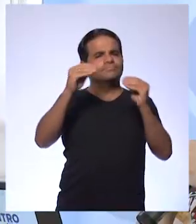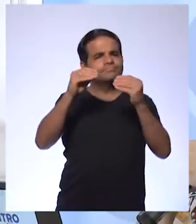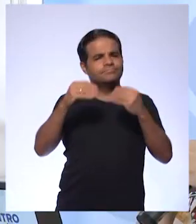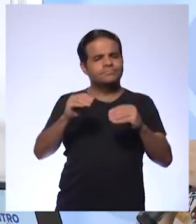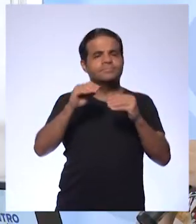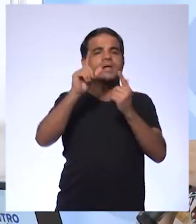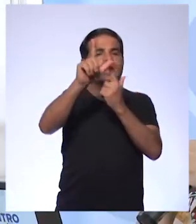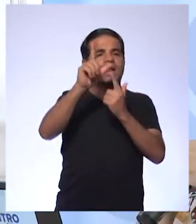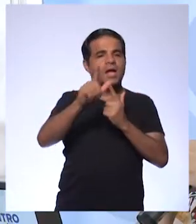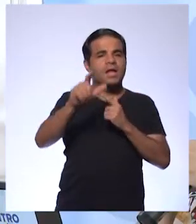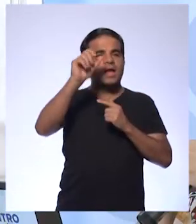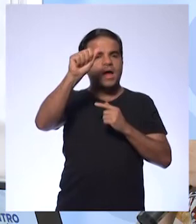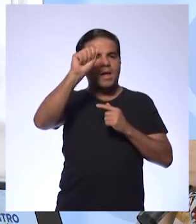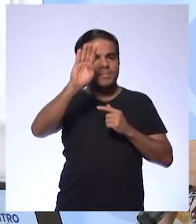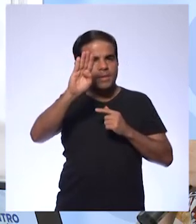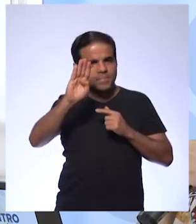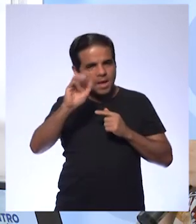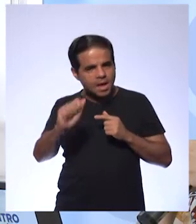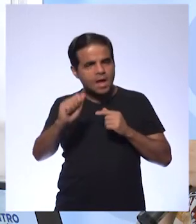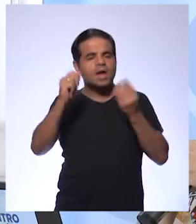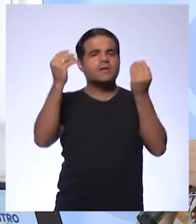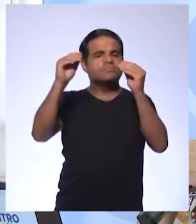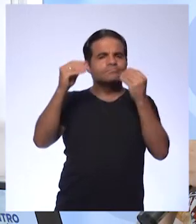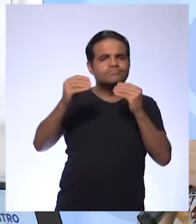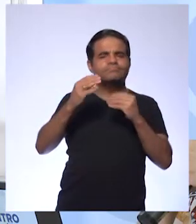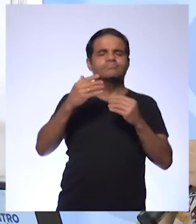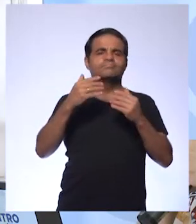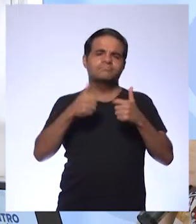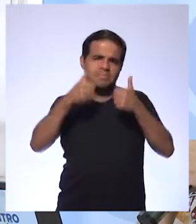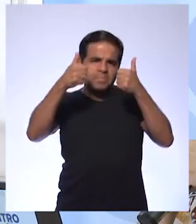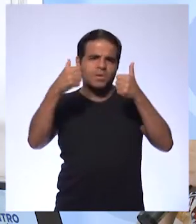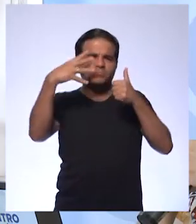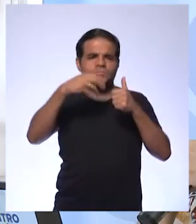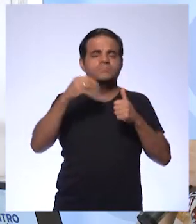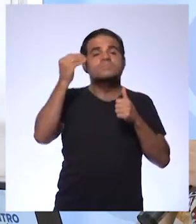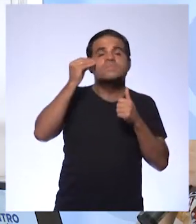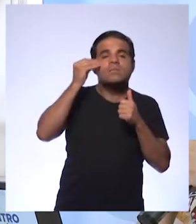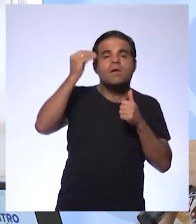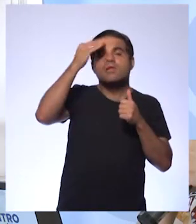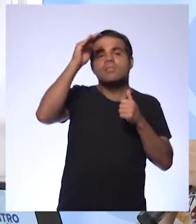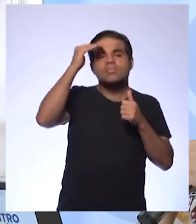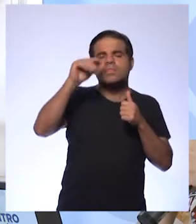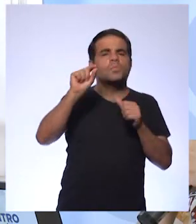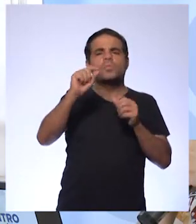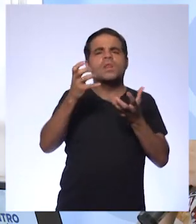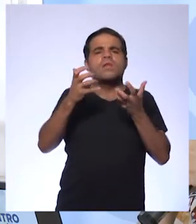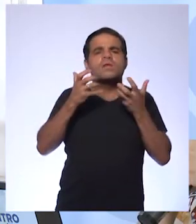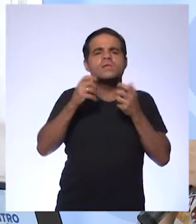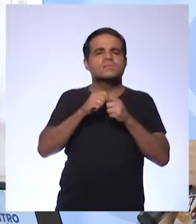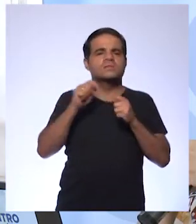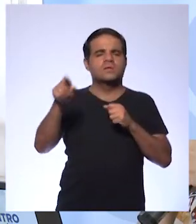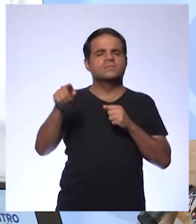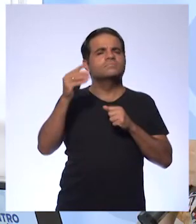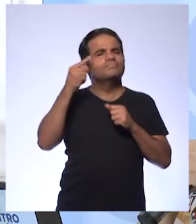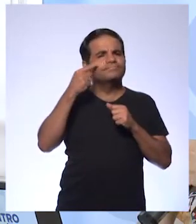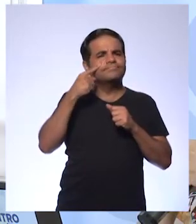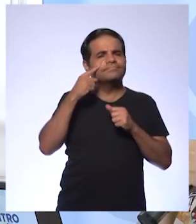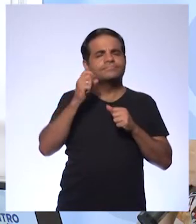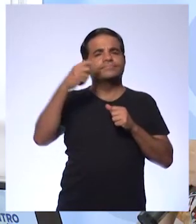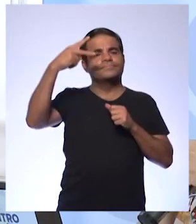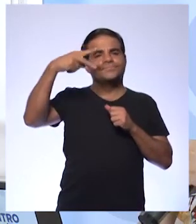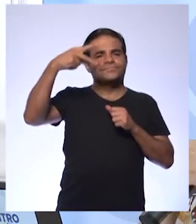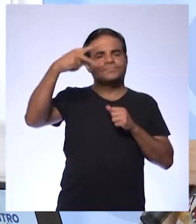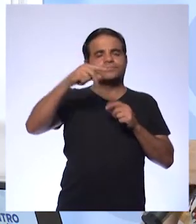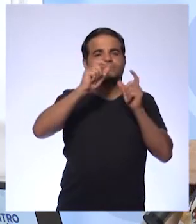essas letrinhas aqui para a gente poder classificar bonitinho e entender qual foi o esquema que ele quis fazer. Tá vendo que aqui na